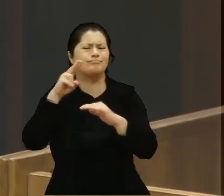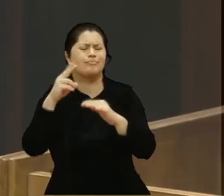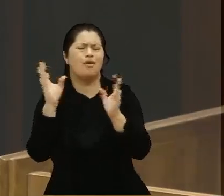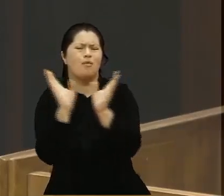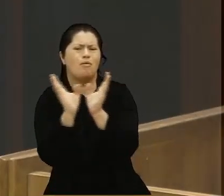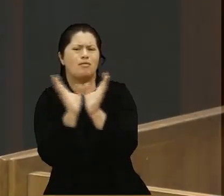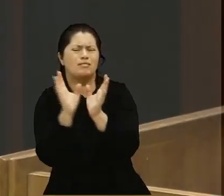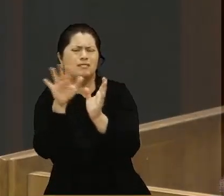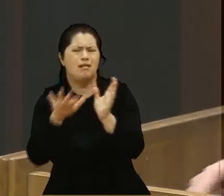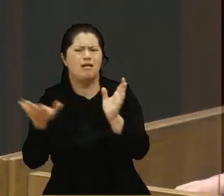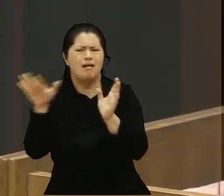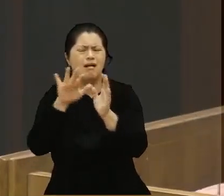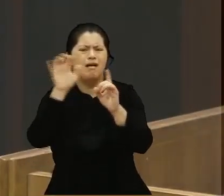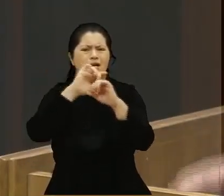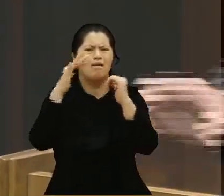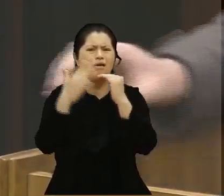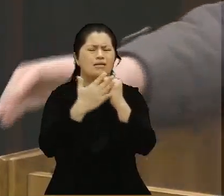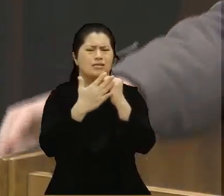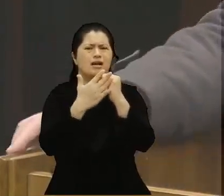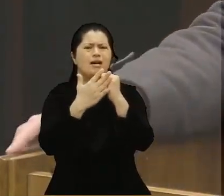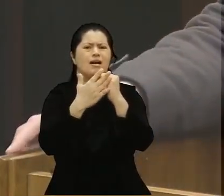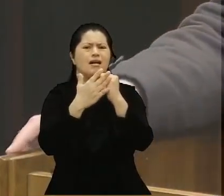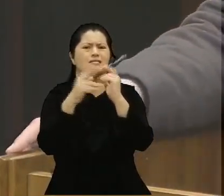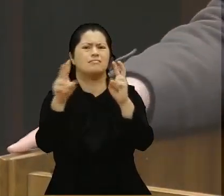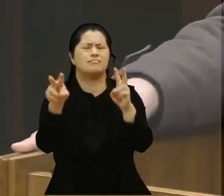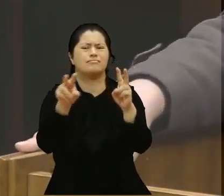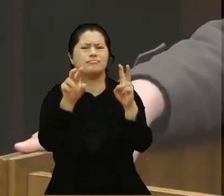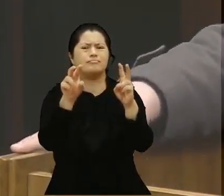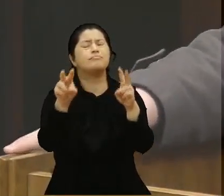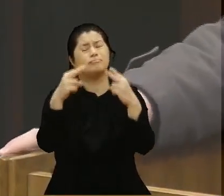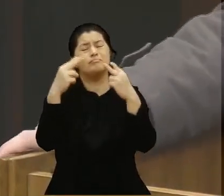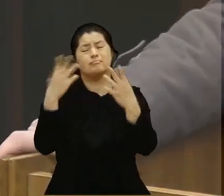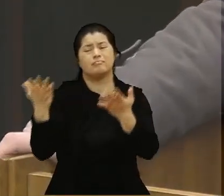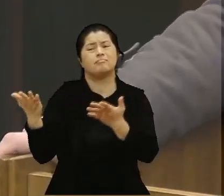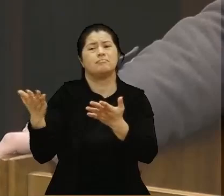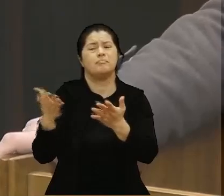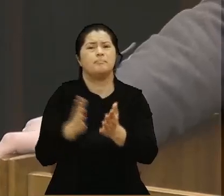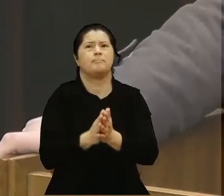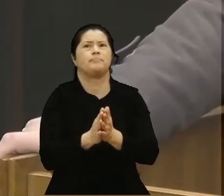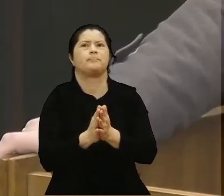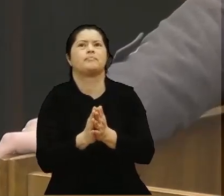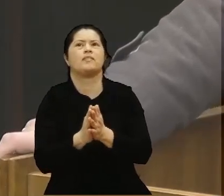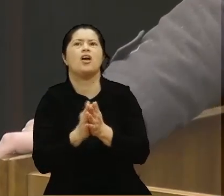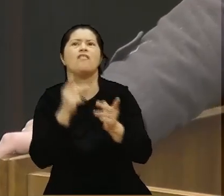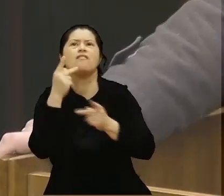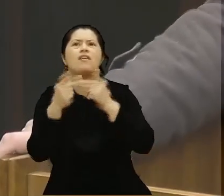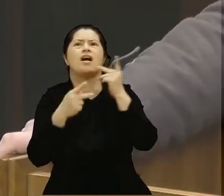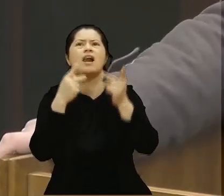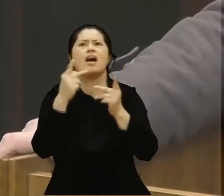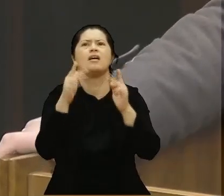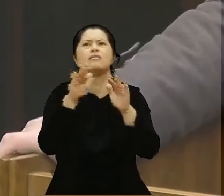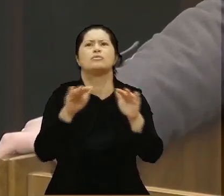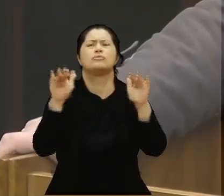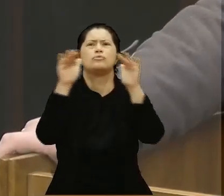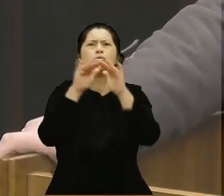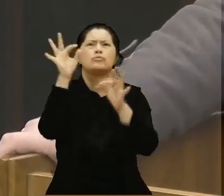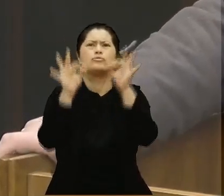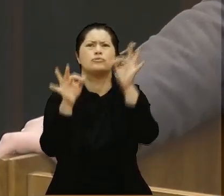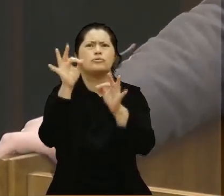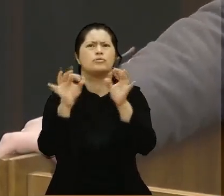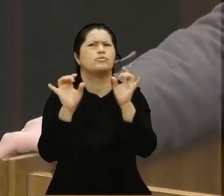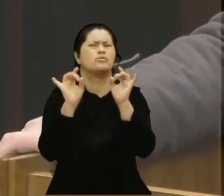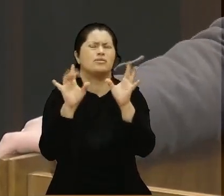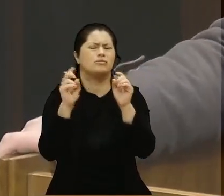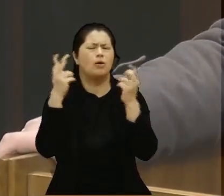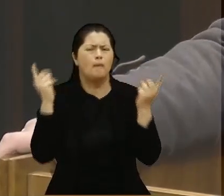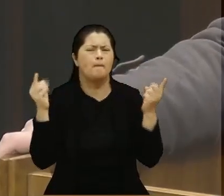população caxiense que nos assiste, quando nós falamos de soberania, não vou falar aqui sobre a soberania do ponto de vista jurídico, mas vamos falar sobre o ponto de